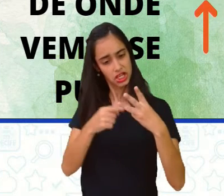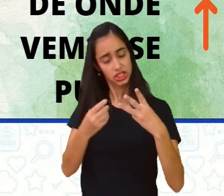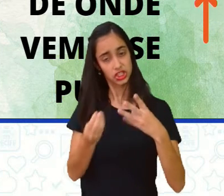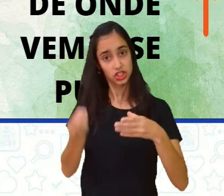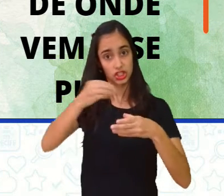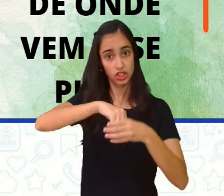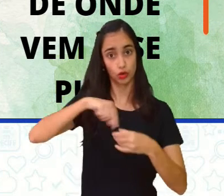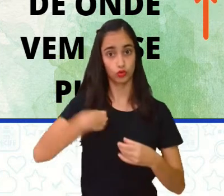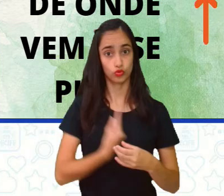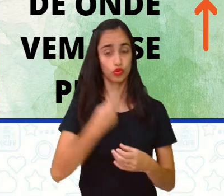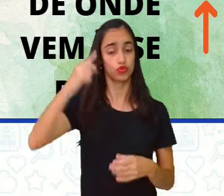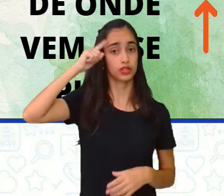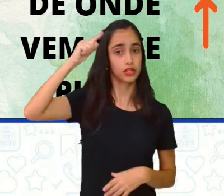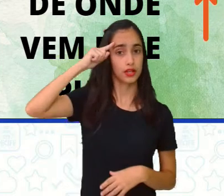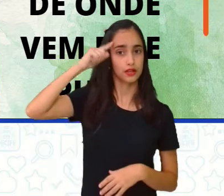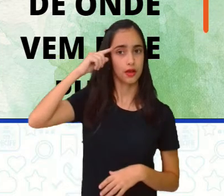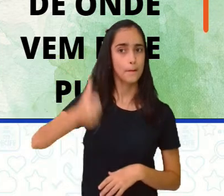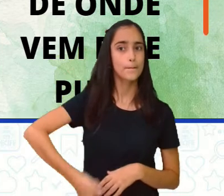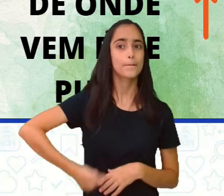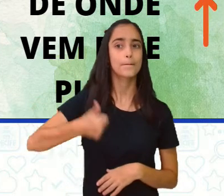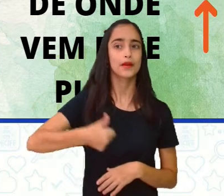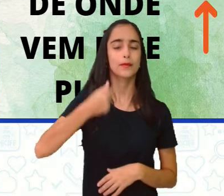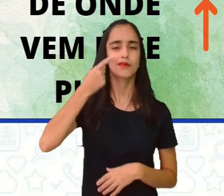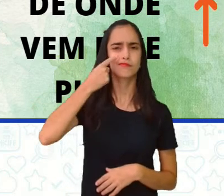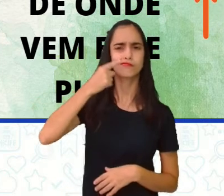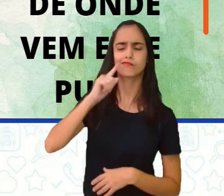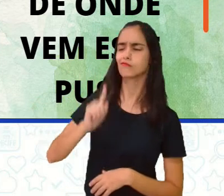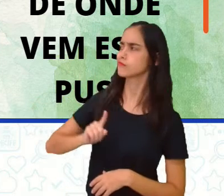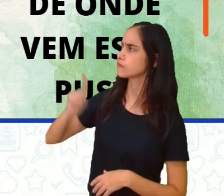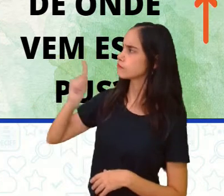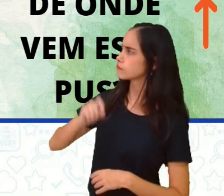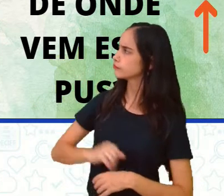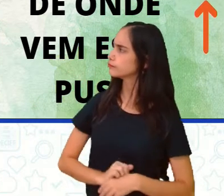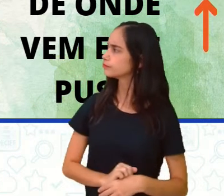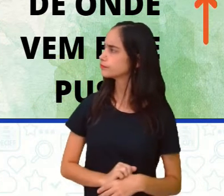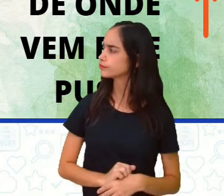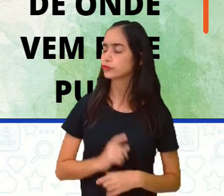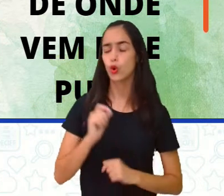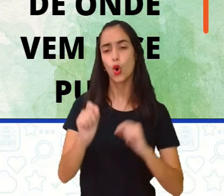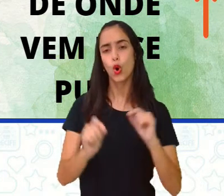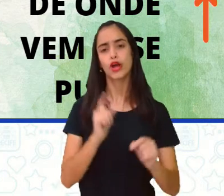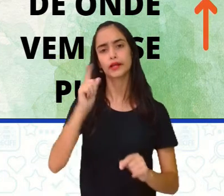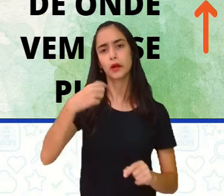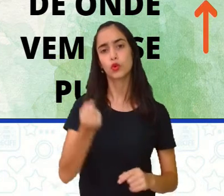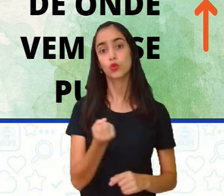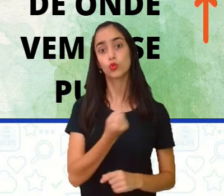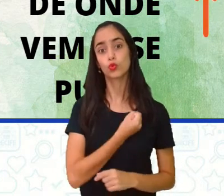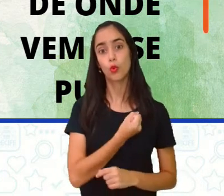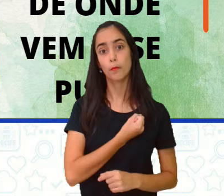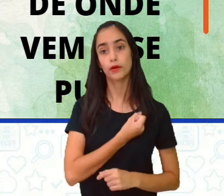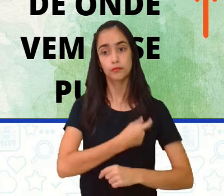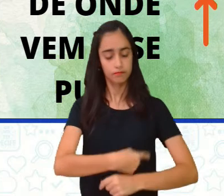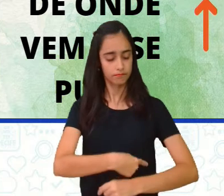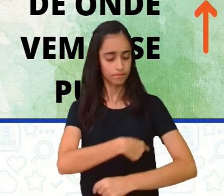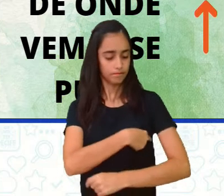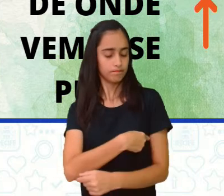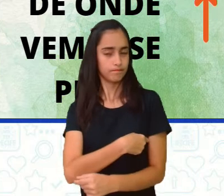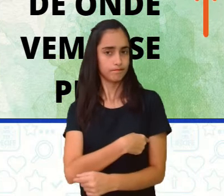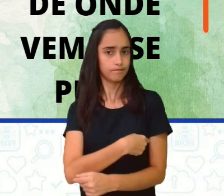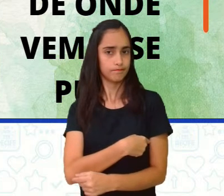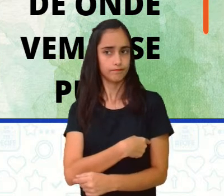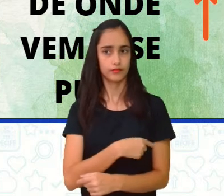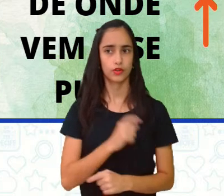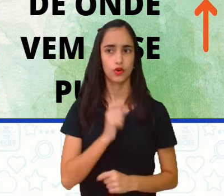Primeiro, observe esse termômetro. O que indica esse número? Depois, o que a médica